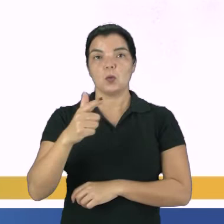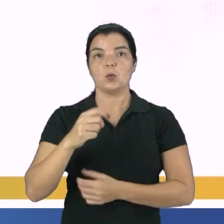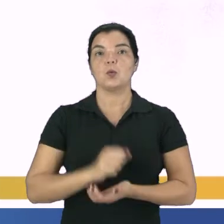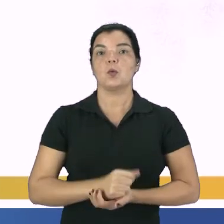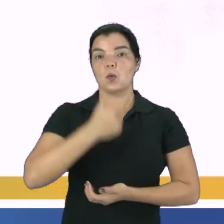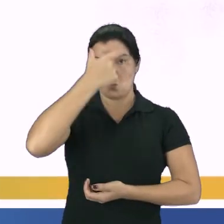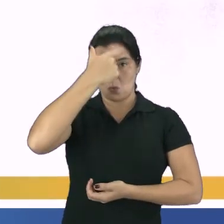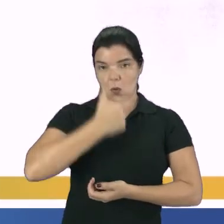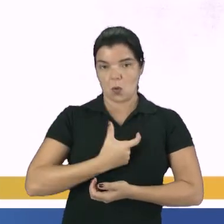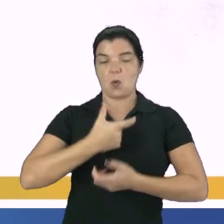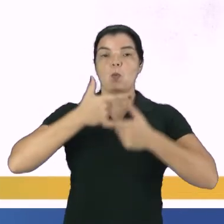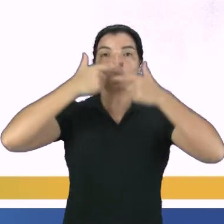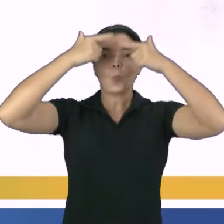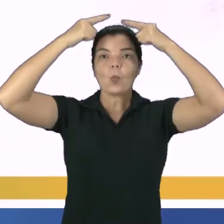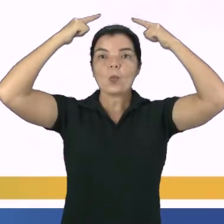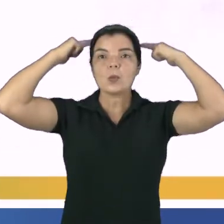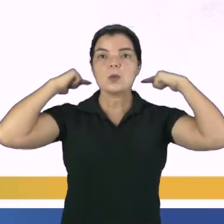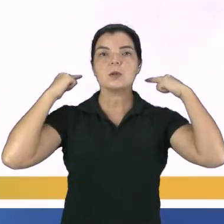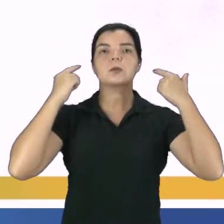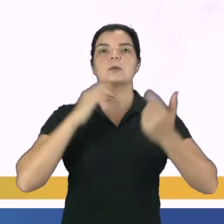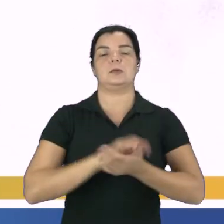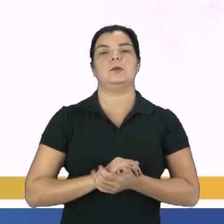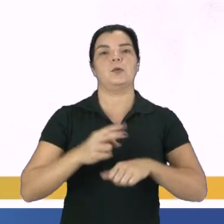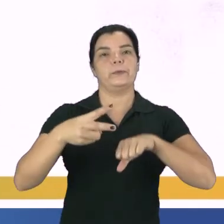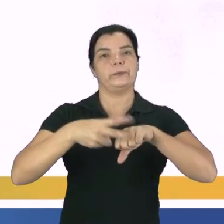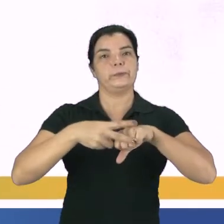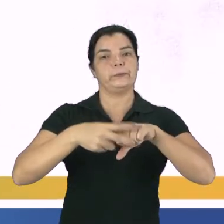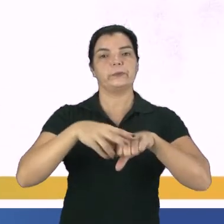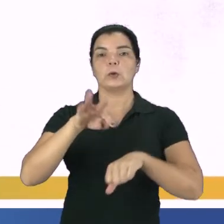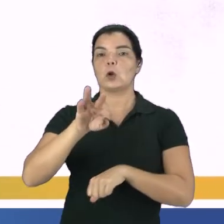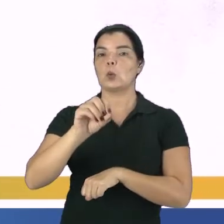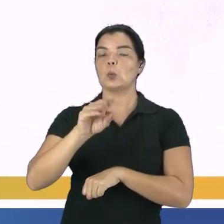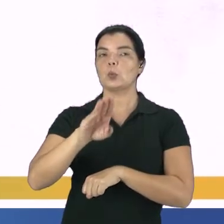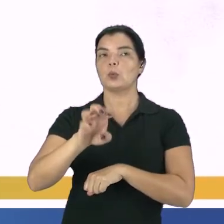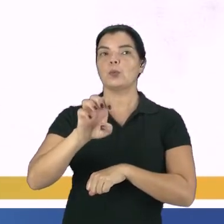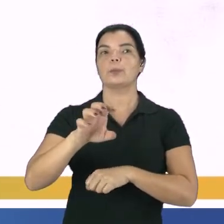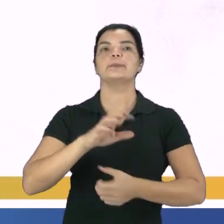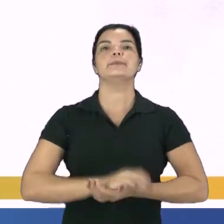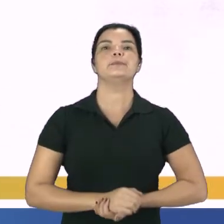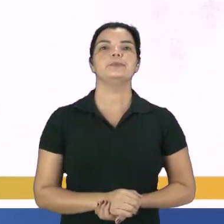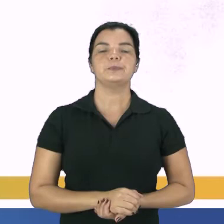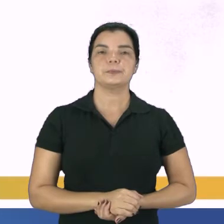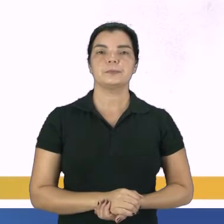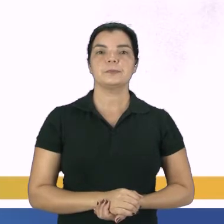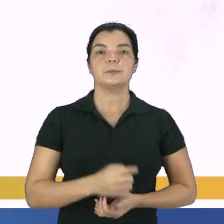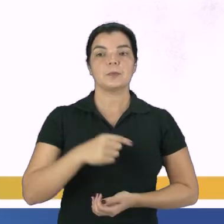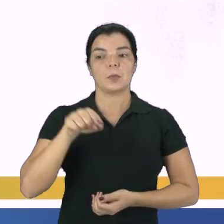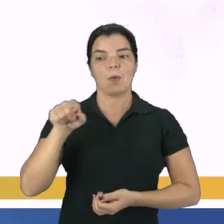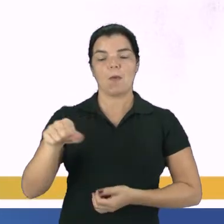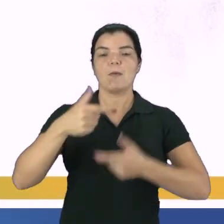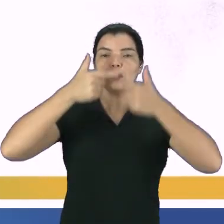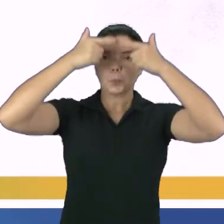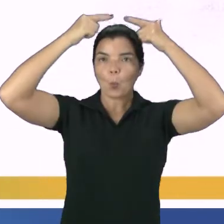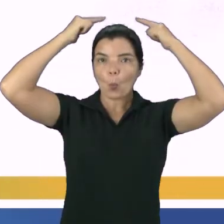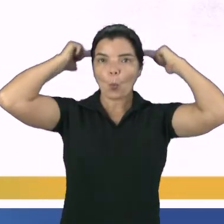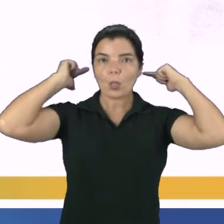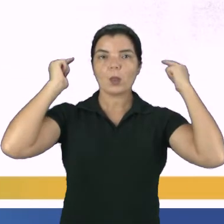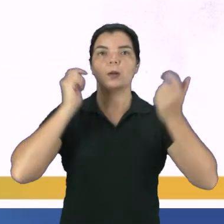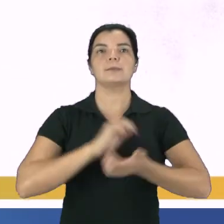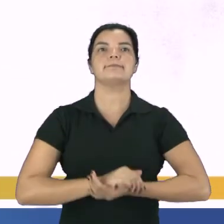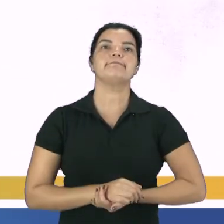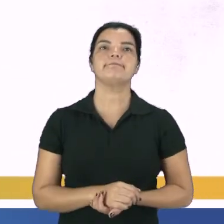que eu sou careca. Então, eu tenho que usar o verbo to be, ok? He is bald. Ele é careca.